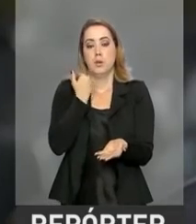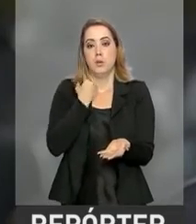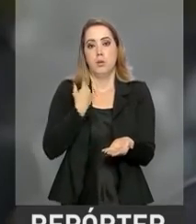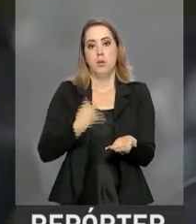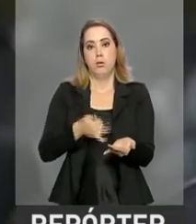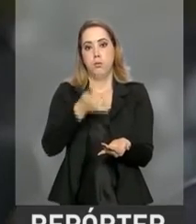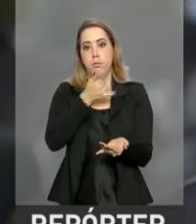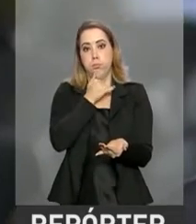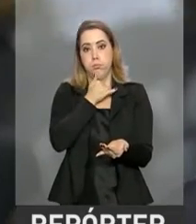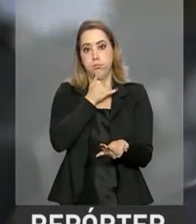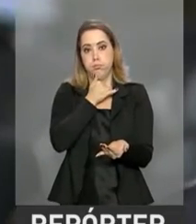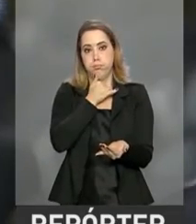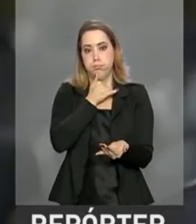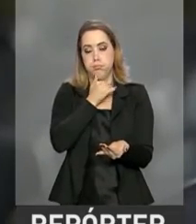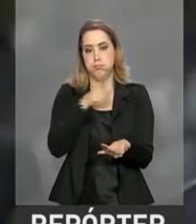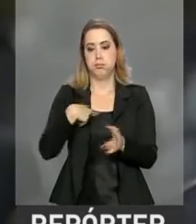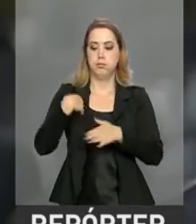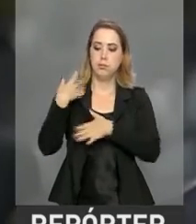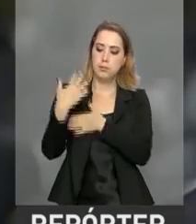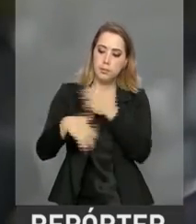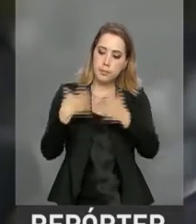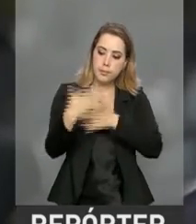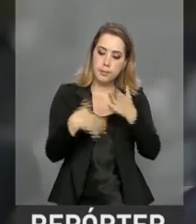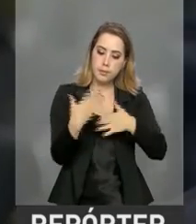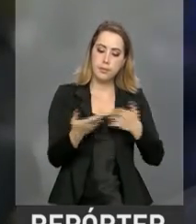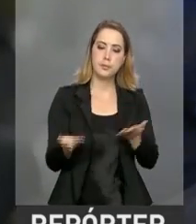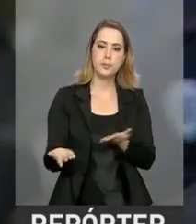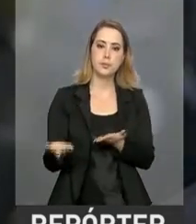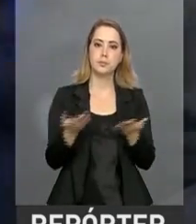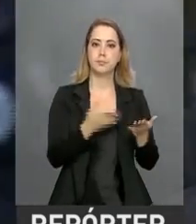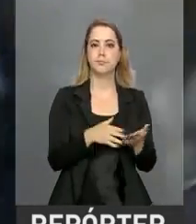muito desestimulado, e isso desencadeia um processo de depressão.